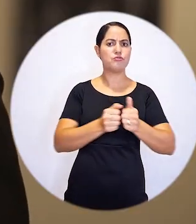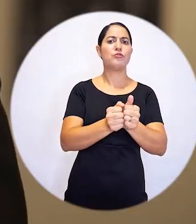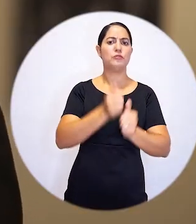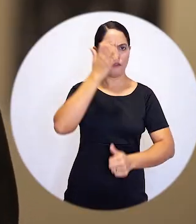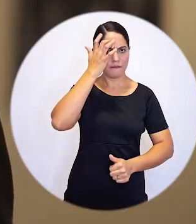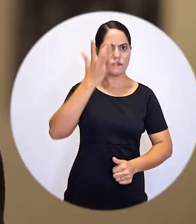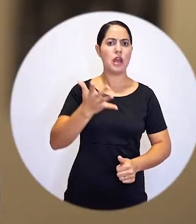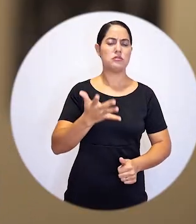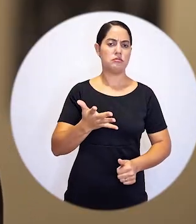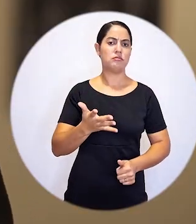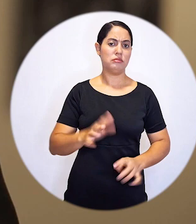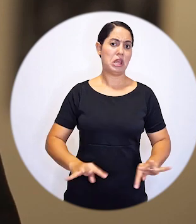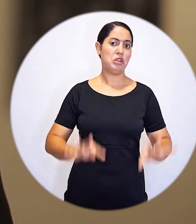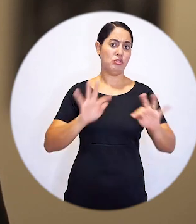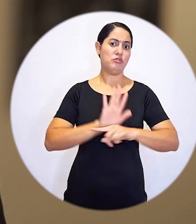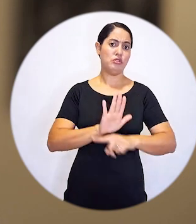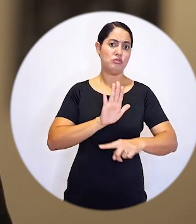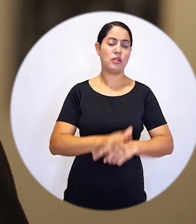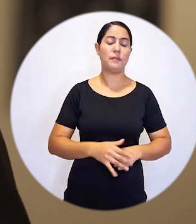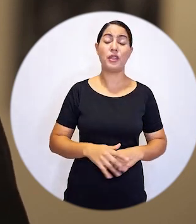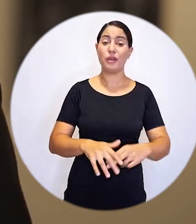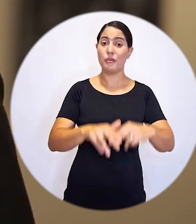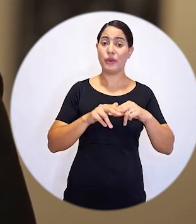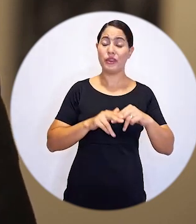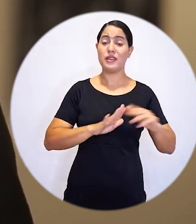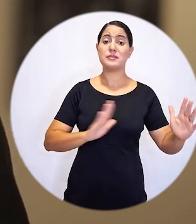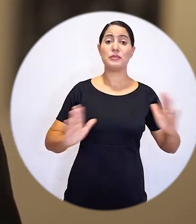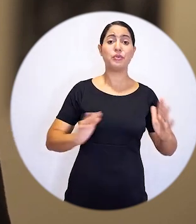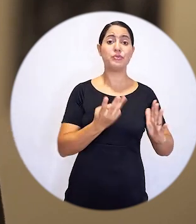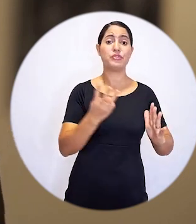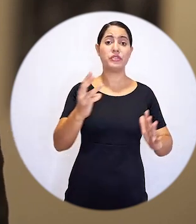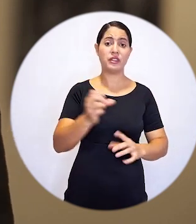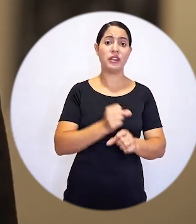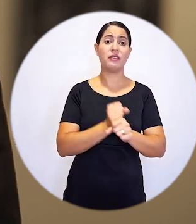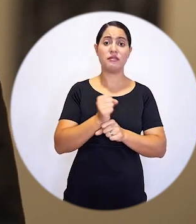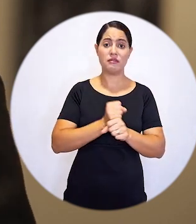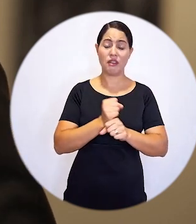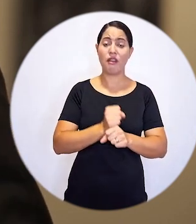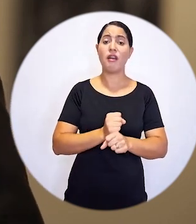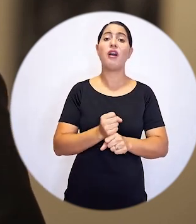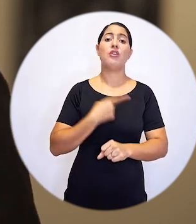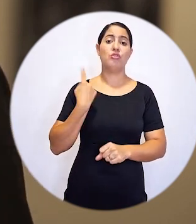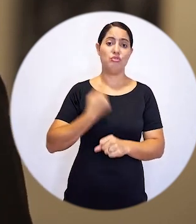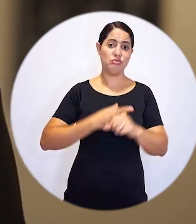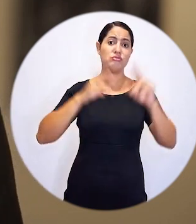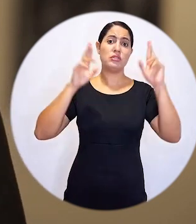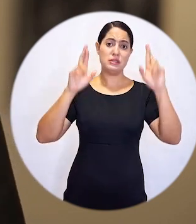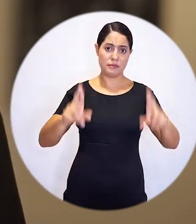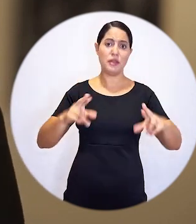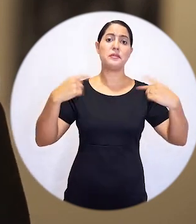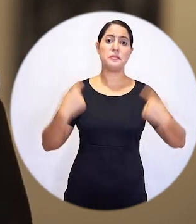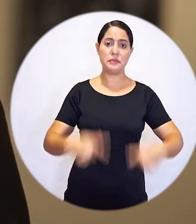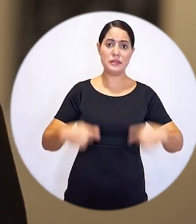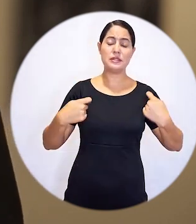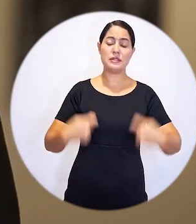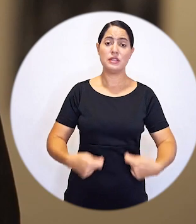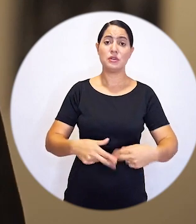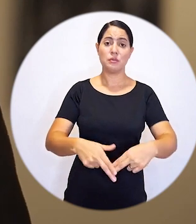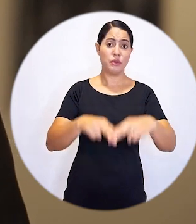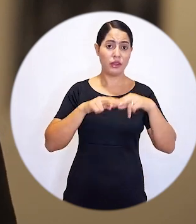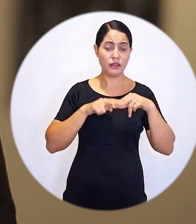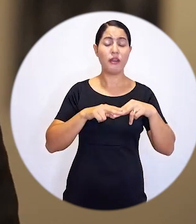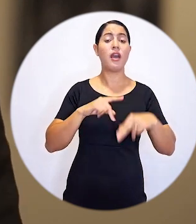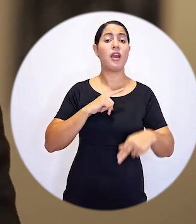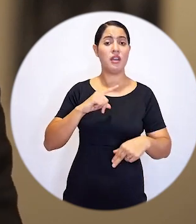de prerrogativas construído pela ordem, principalmente nas últimas 3 décadas, há de ser respeitado pelas autoridades para que